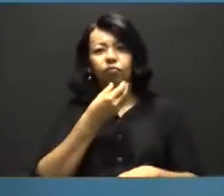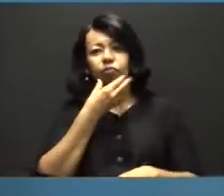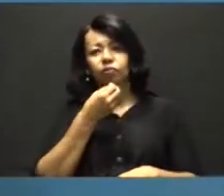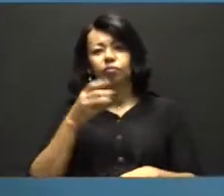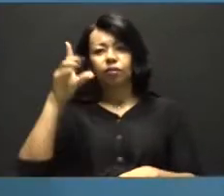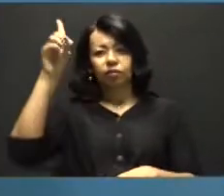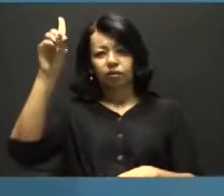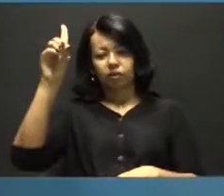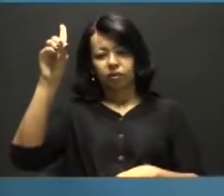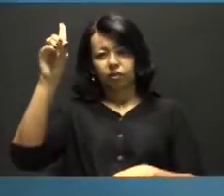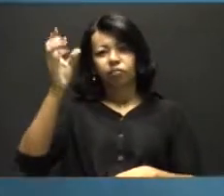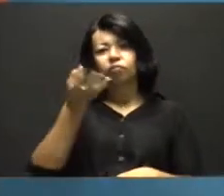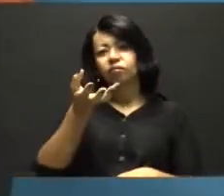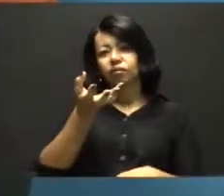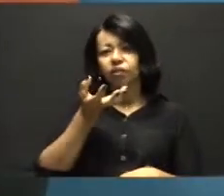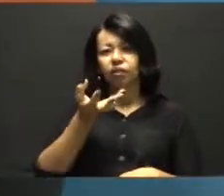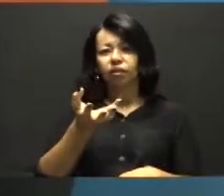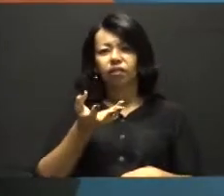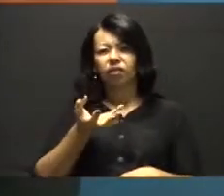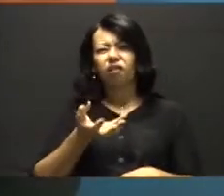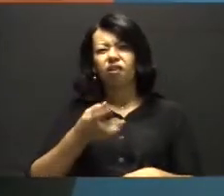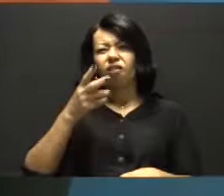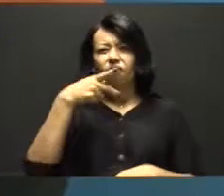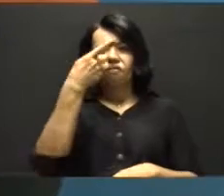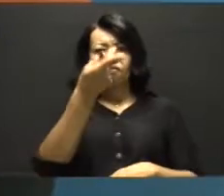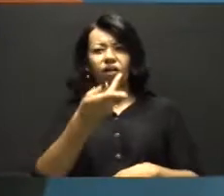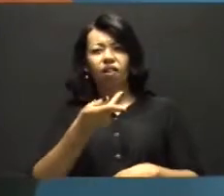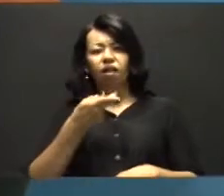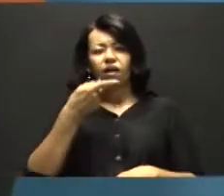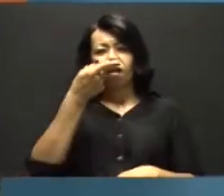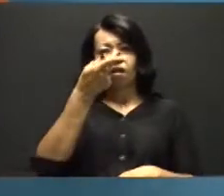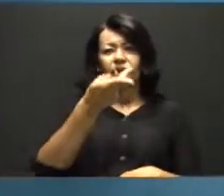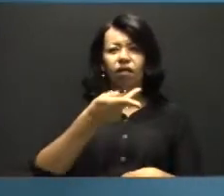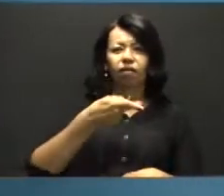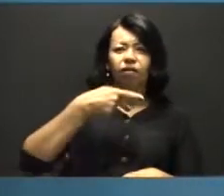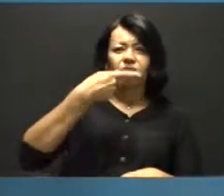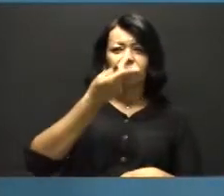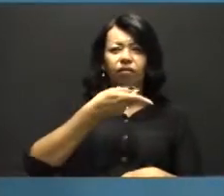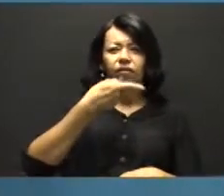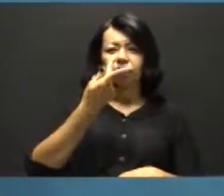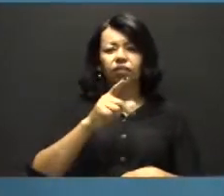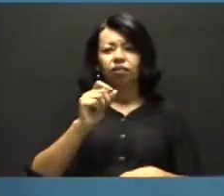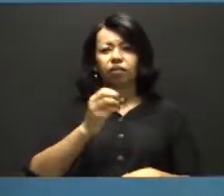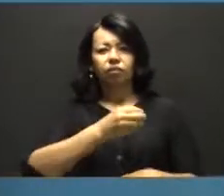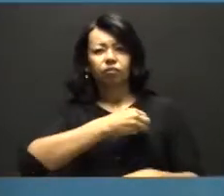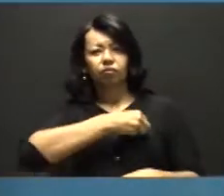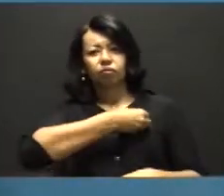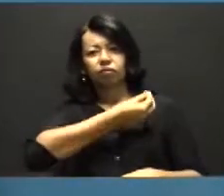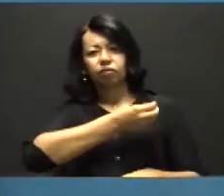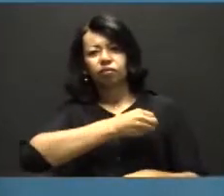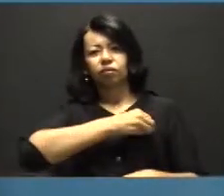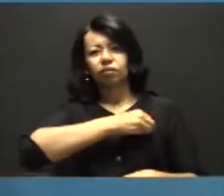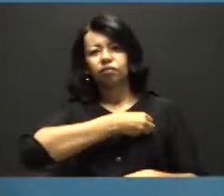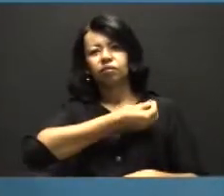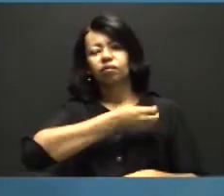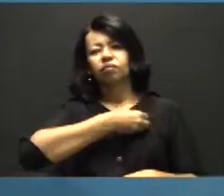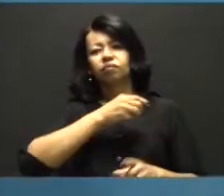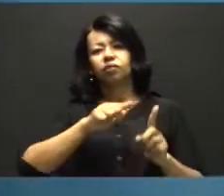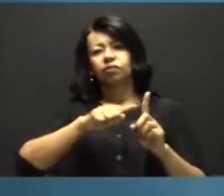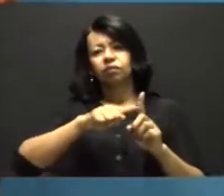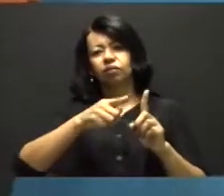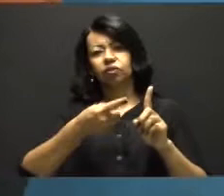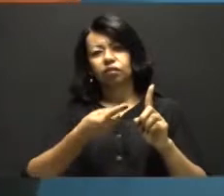falar que uma vida gerada por dores e